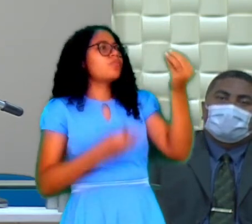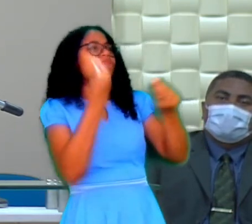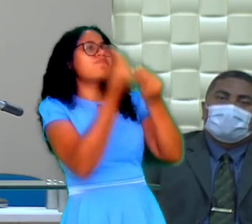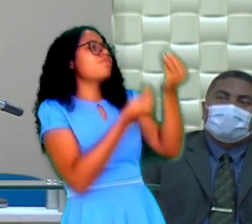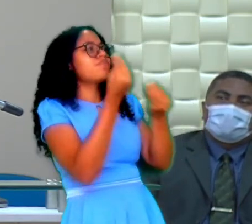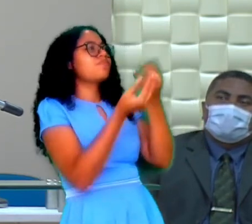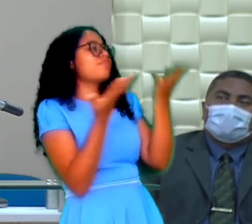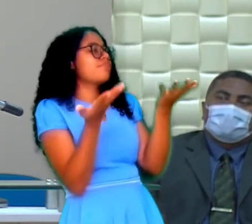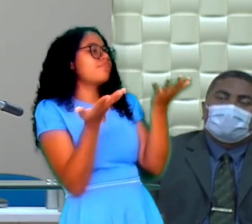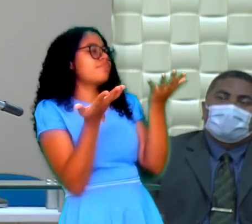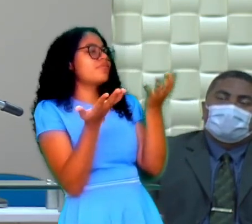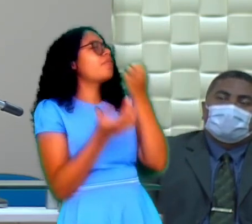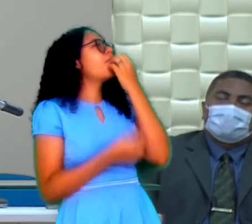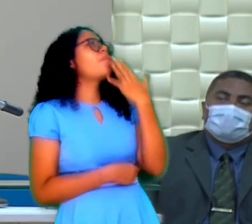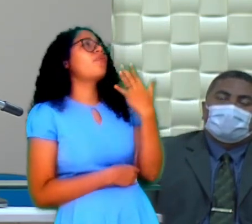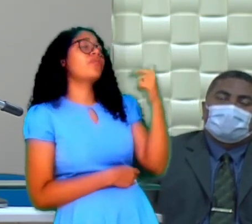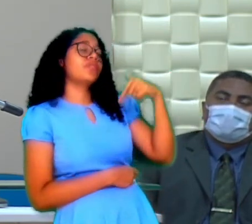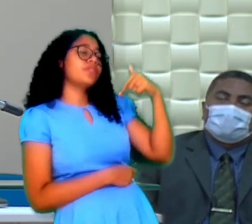Jonas foi levado